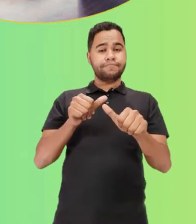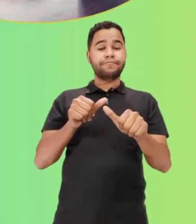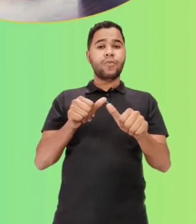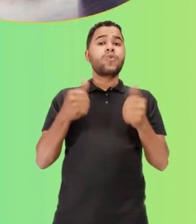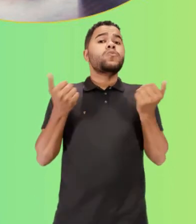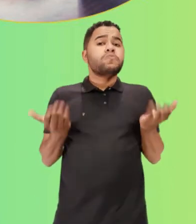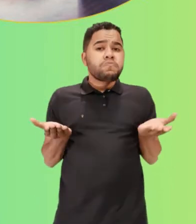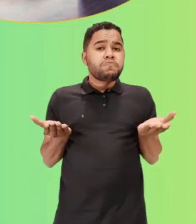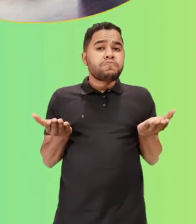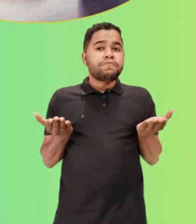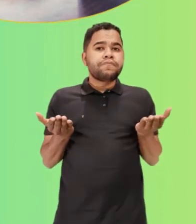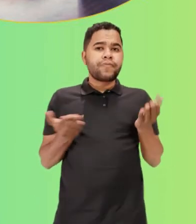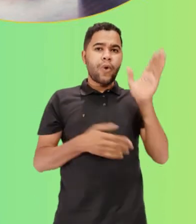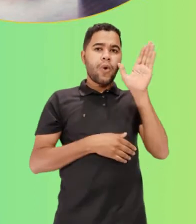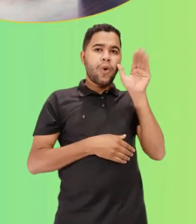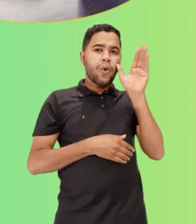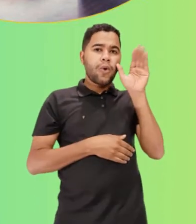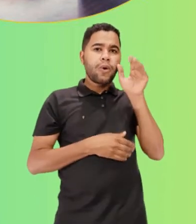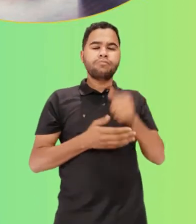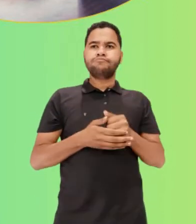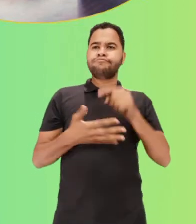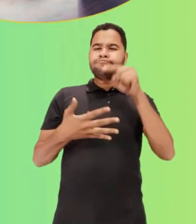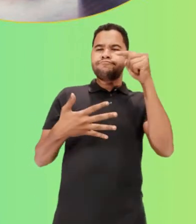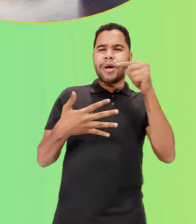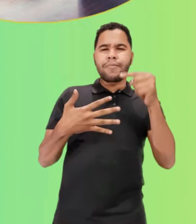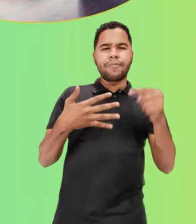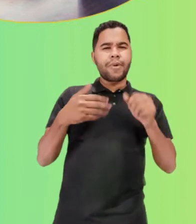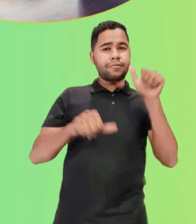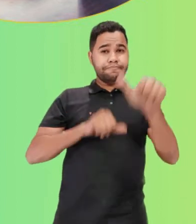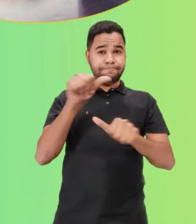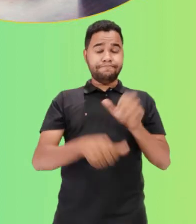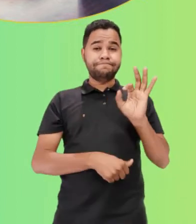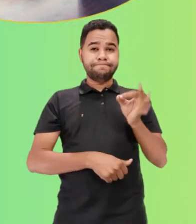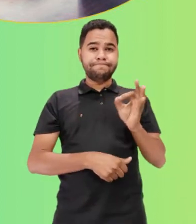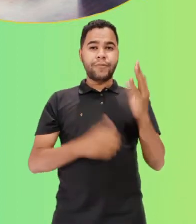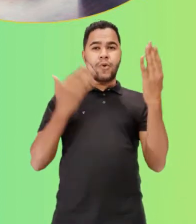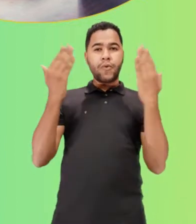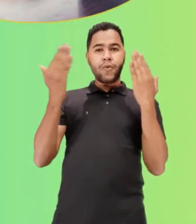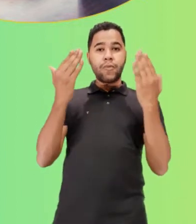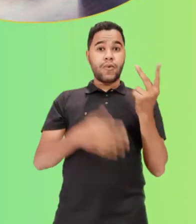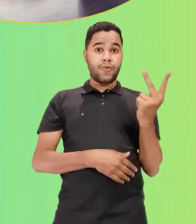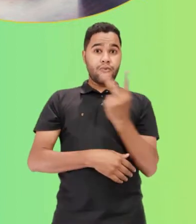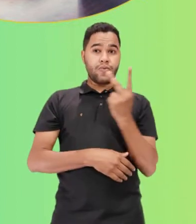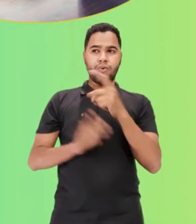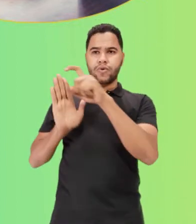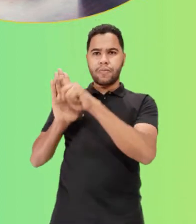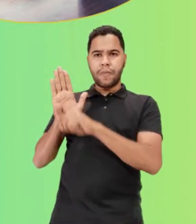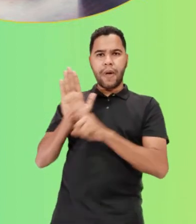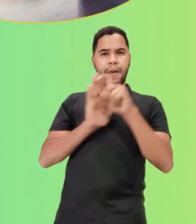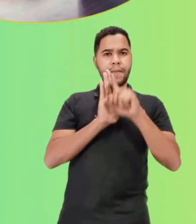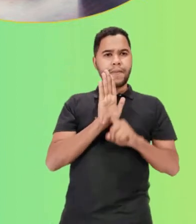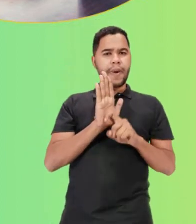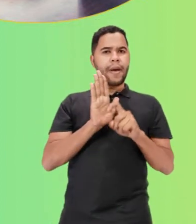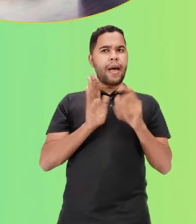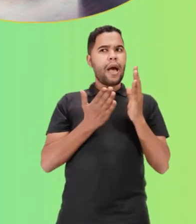feitas. Quais foram? Observe, muitas transformações, não é mesmo? Comparando os dois textos, percebemos que